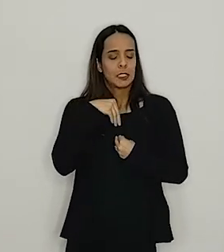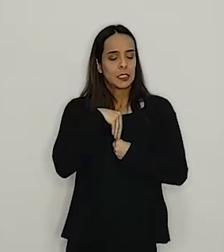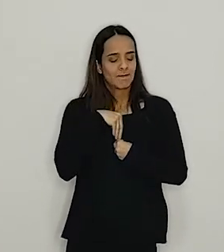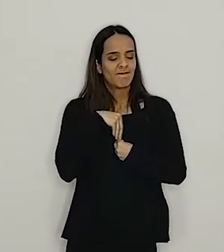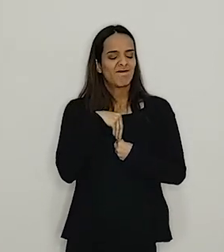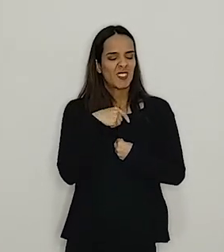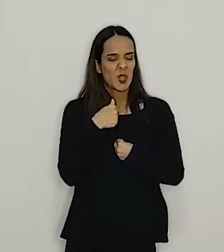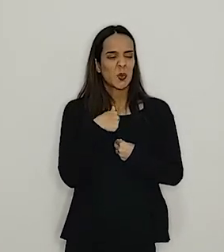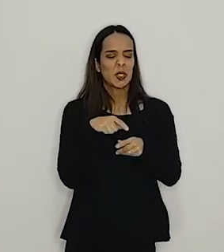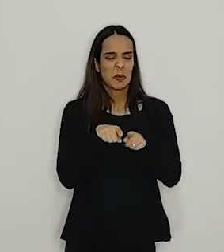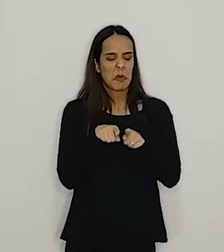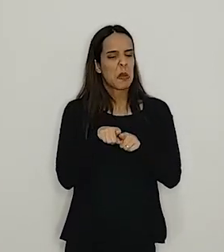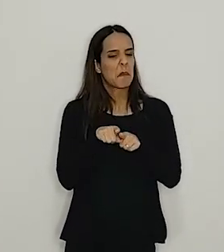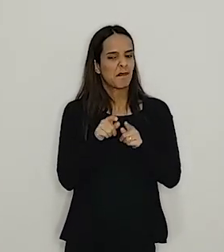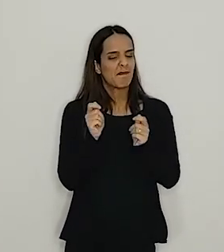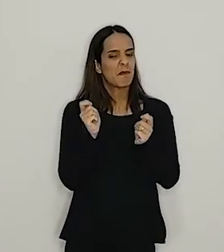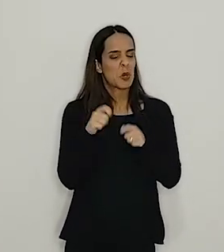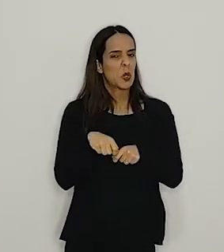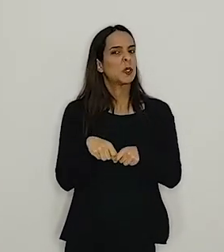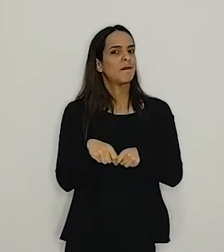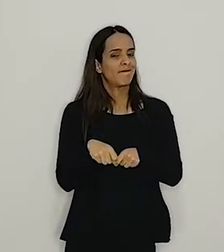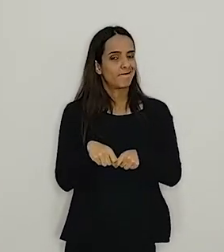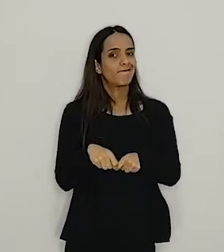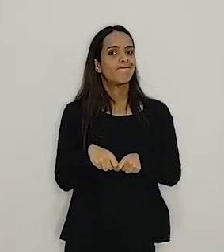isso é possível de acontecer comigo também.